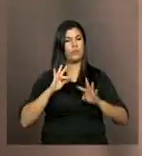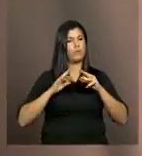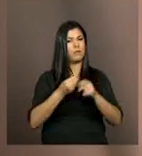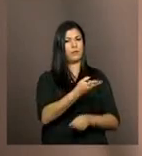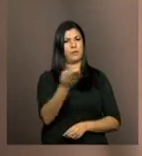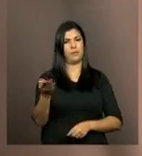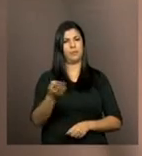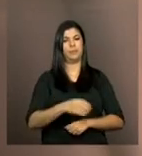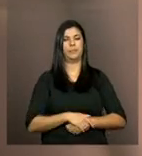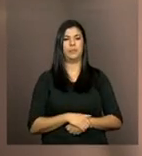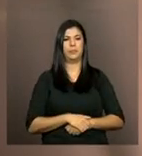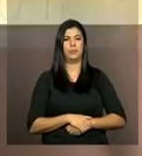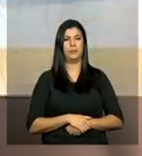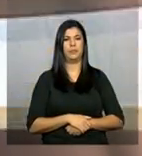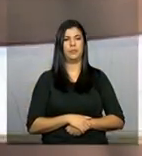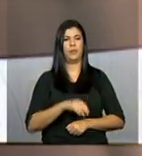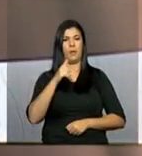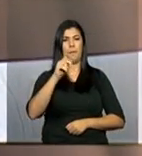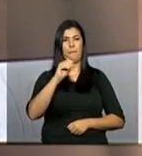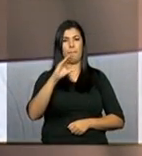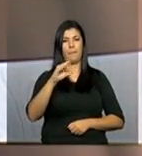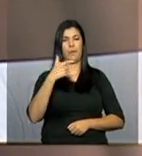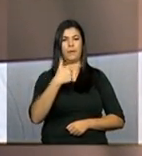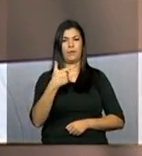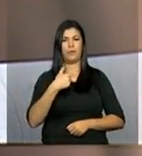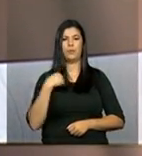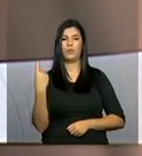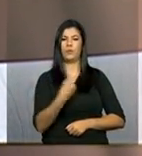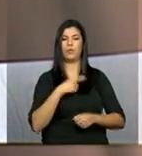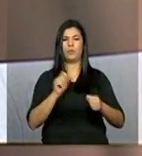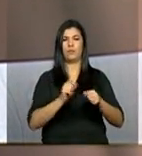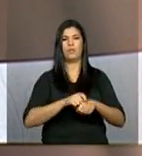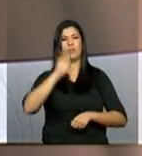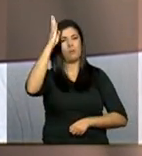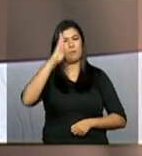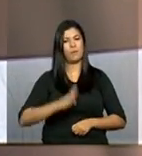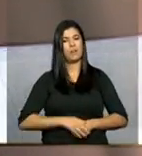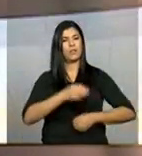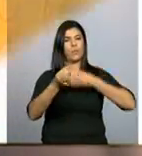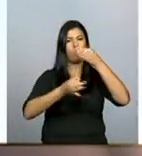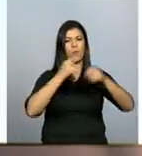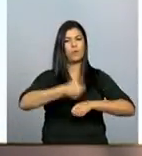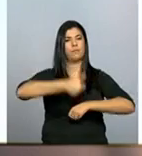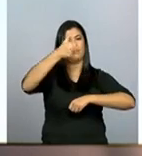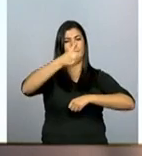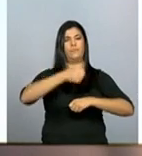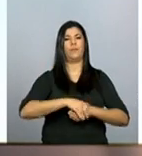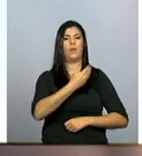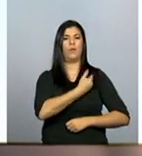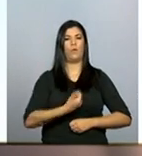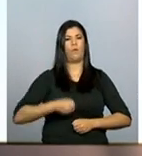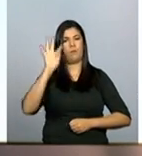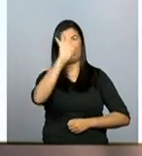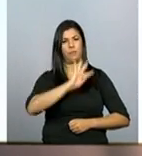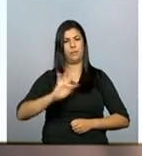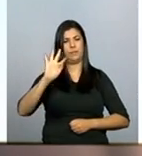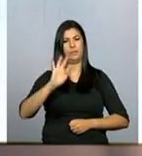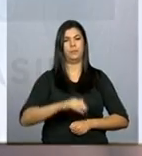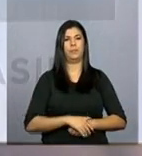todos. PAC 2. A gente faz um Brasil de oportunidades. Governo